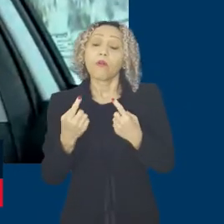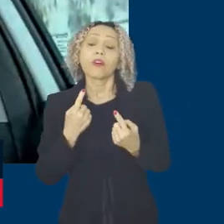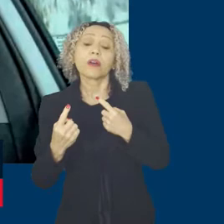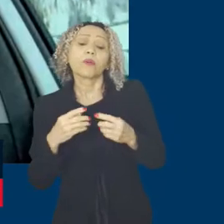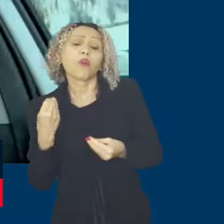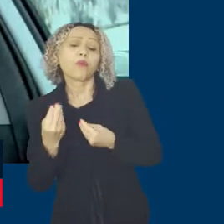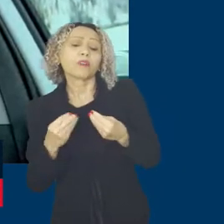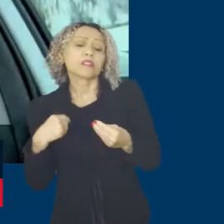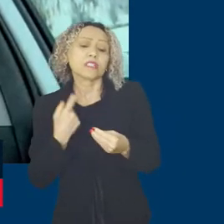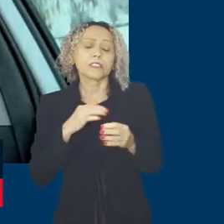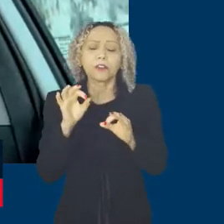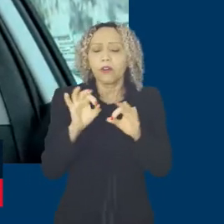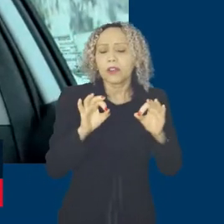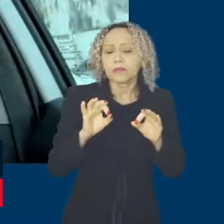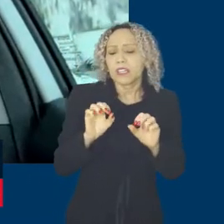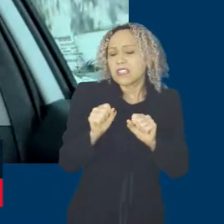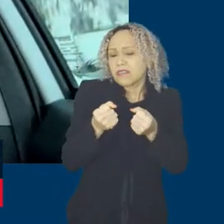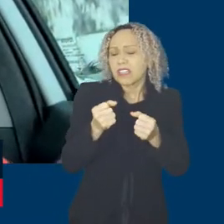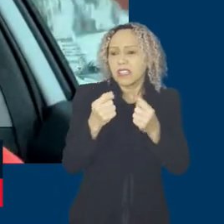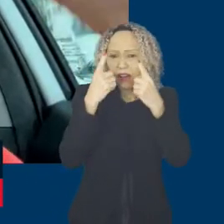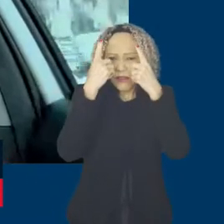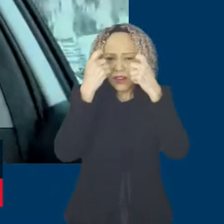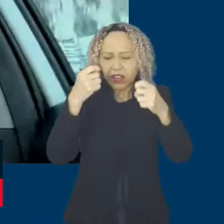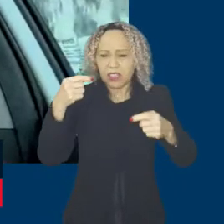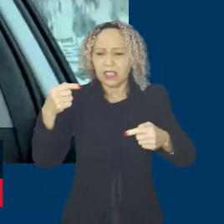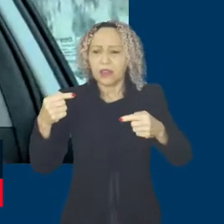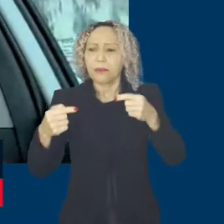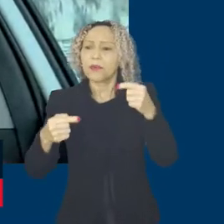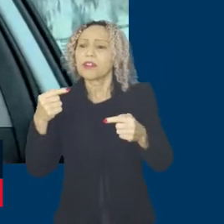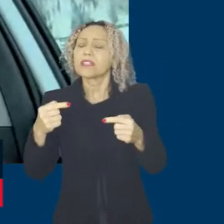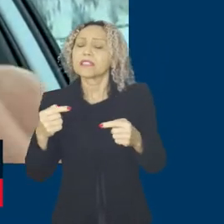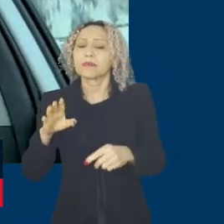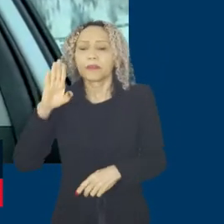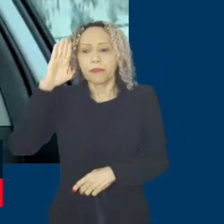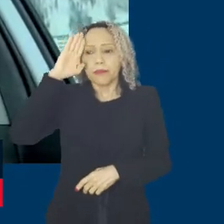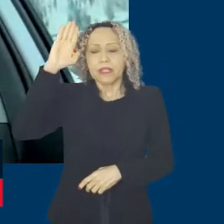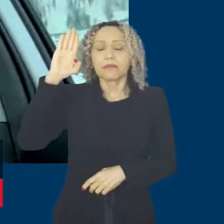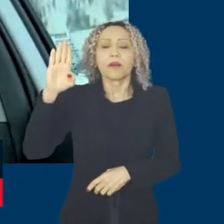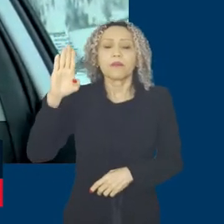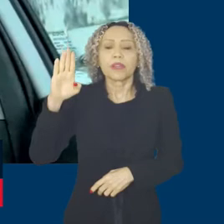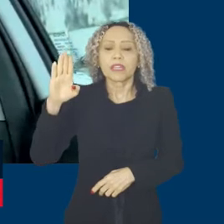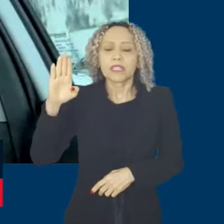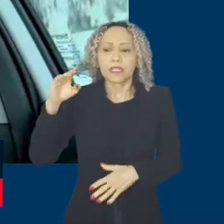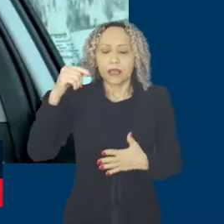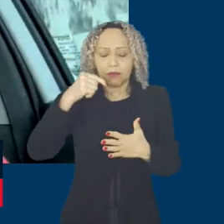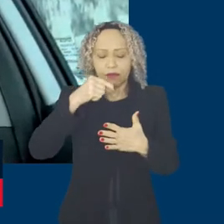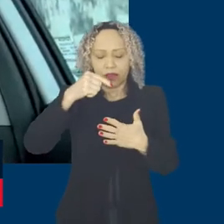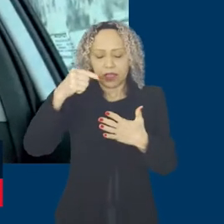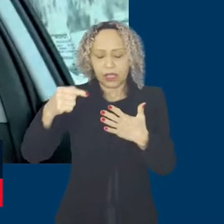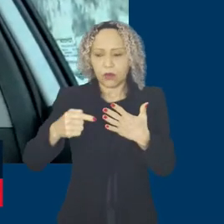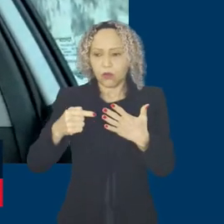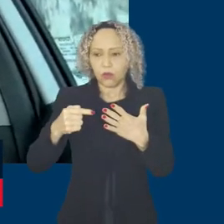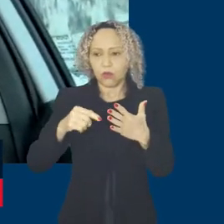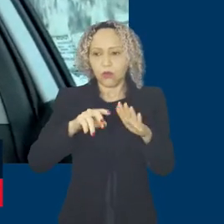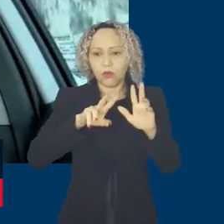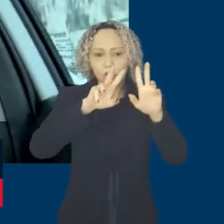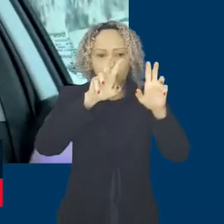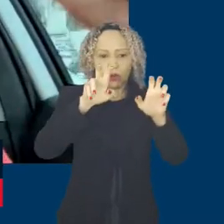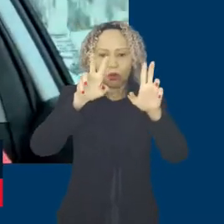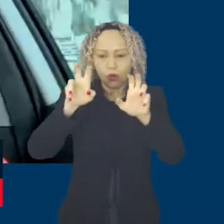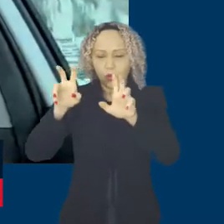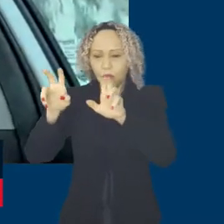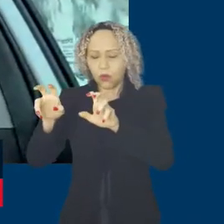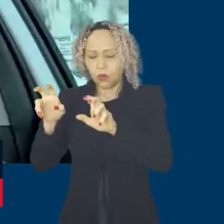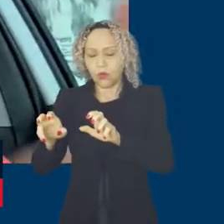enfrentar a questão da violência política, mas principalmente para fazer essa conexão com as pautas tão importantes que são pautas das mulheres. É